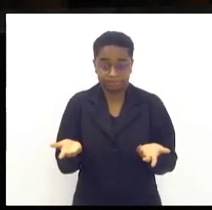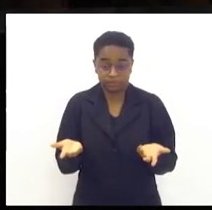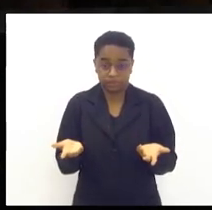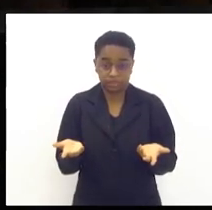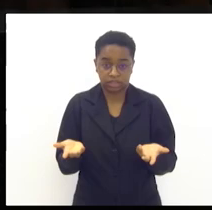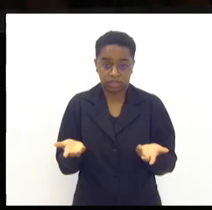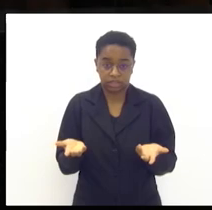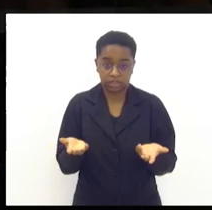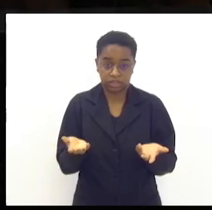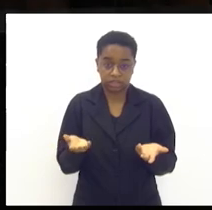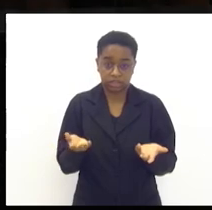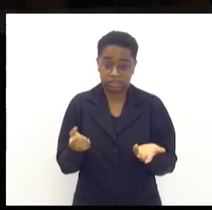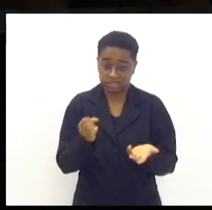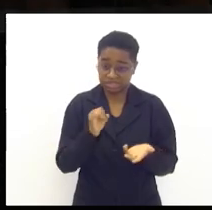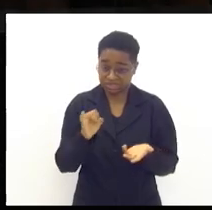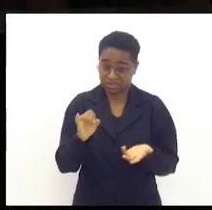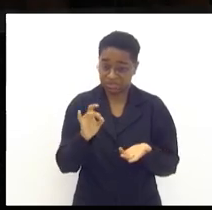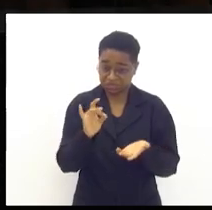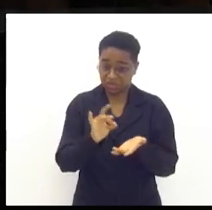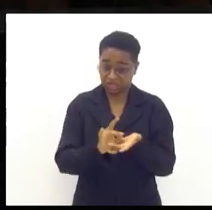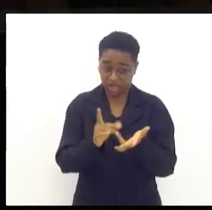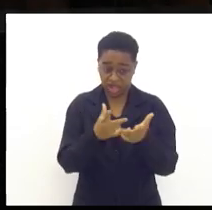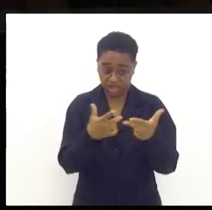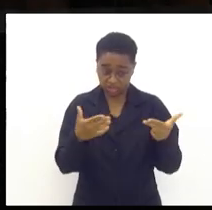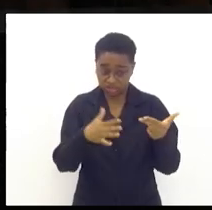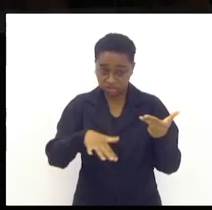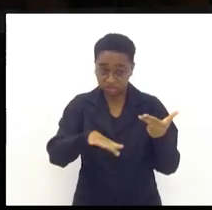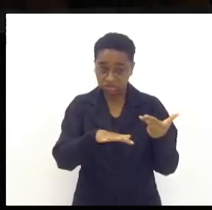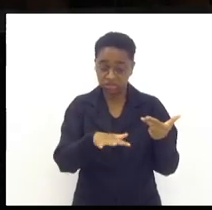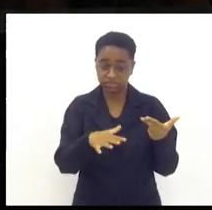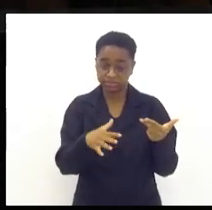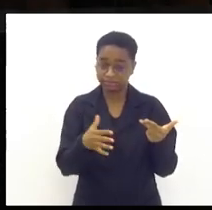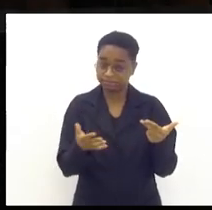se tudo isso confirmado, né,